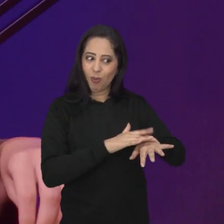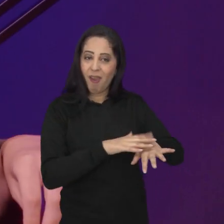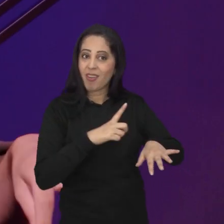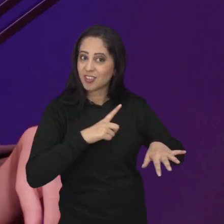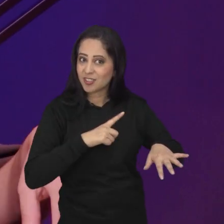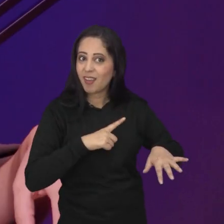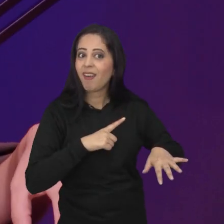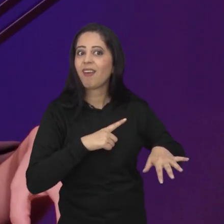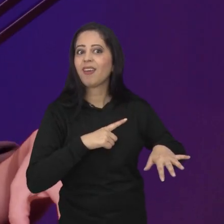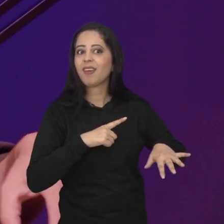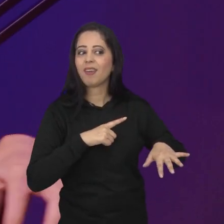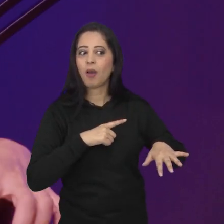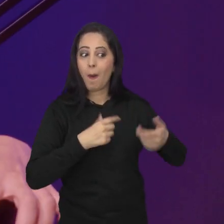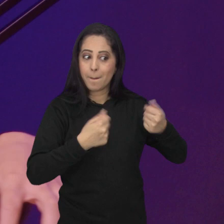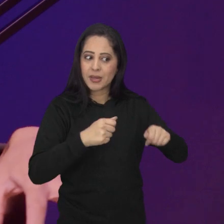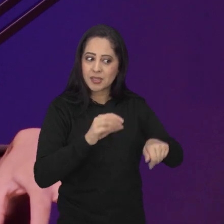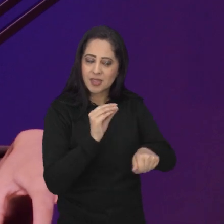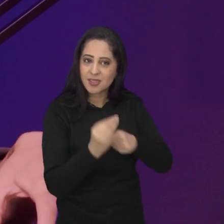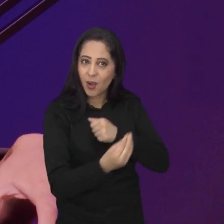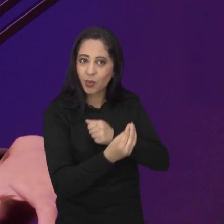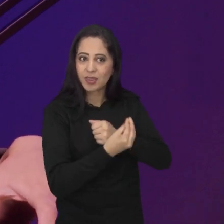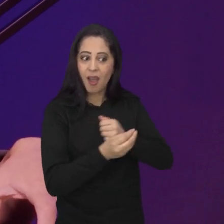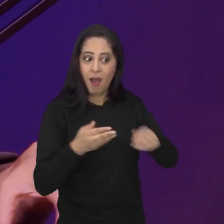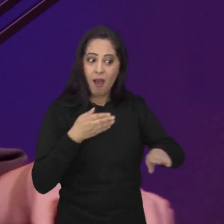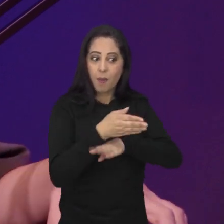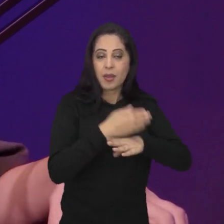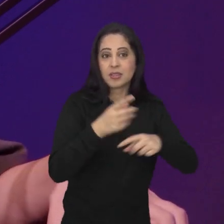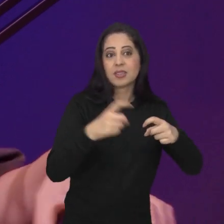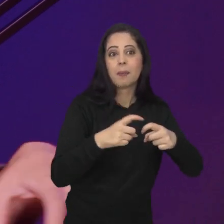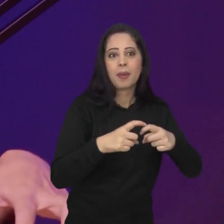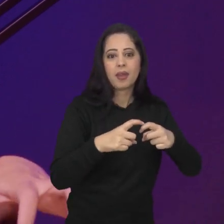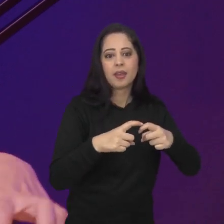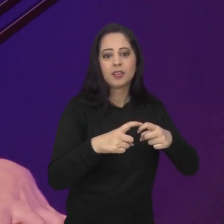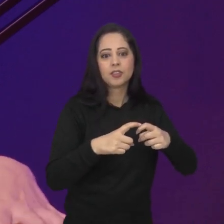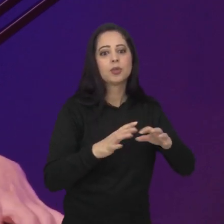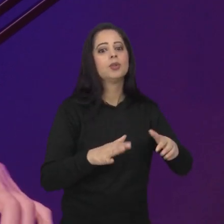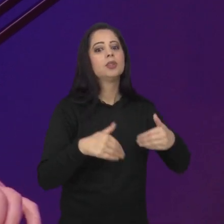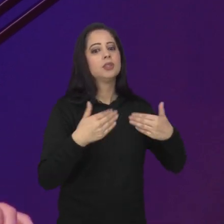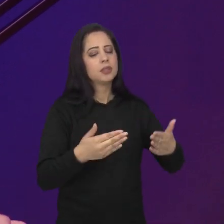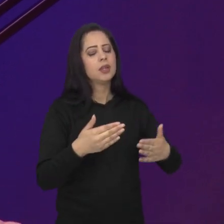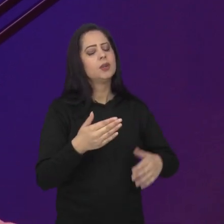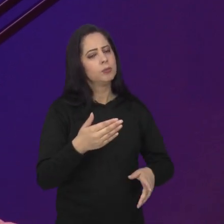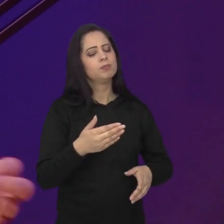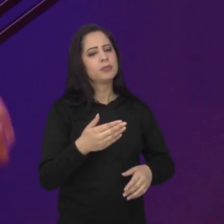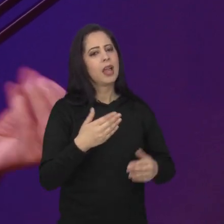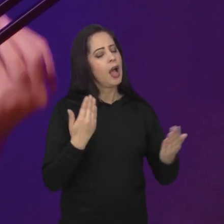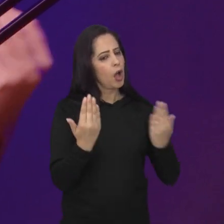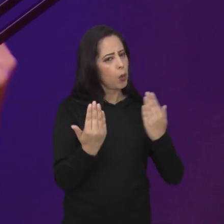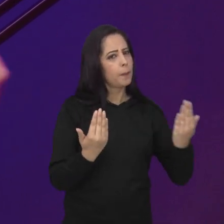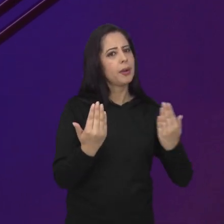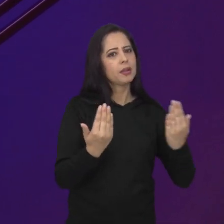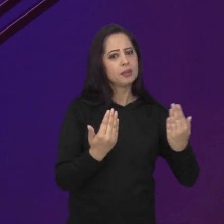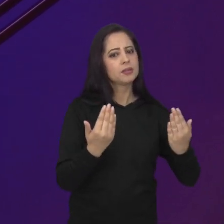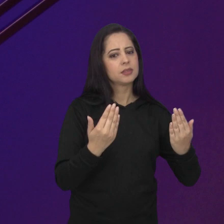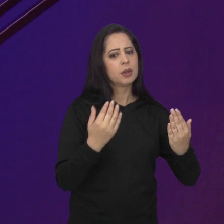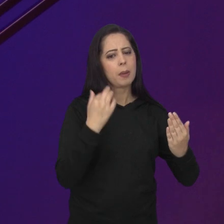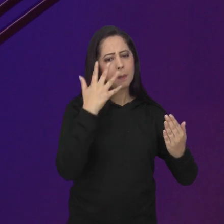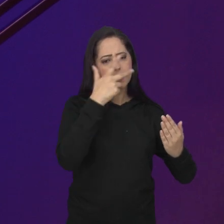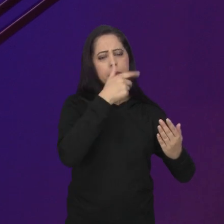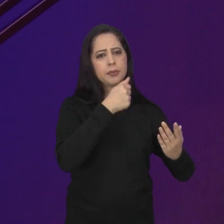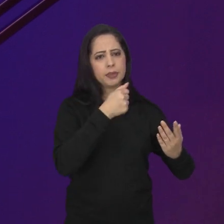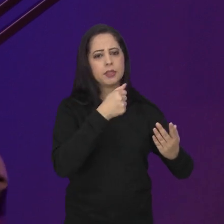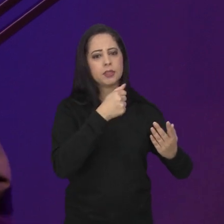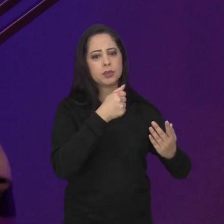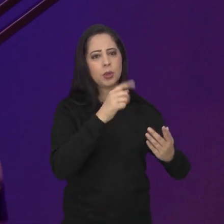dizendo, olha, tem algo errado, tem alguma coisa aqui que não tá certo, procura um médico, vai se cuidar. Então, eu achei bonita essa comparação que ele faz,